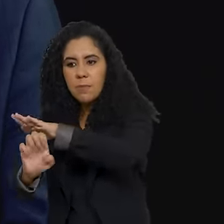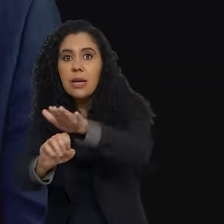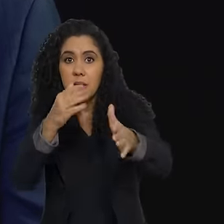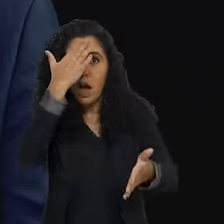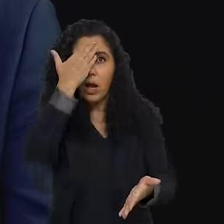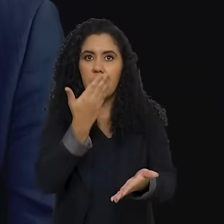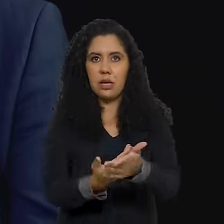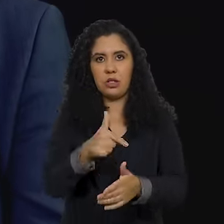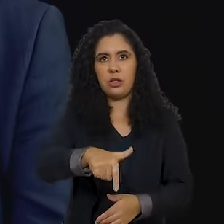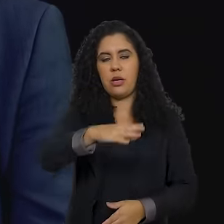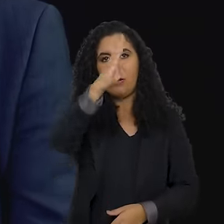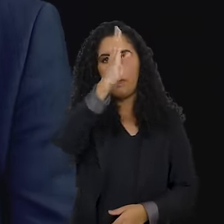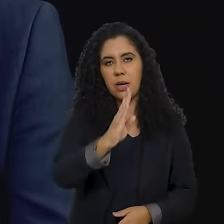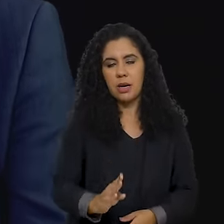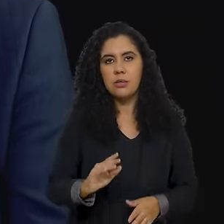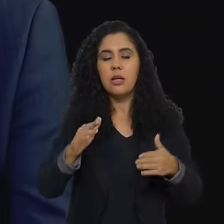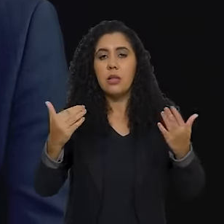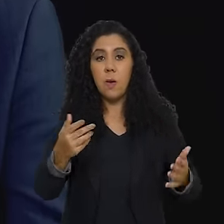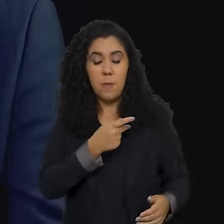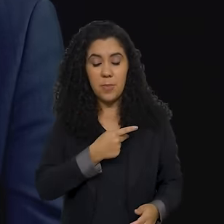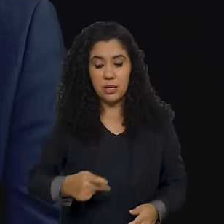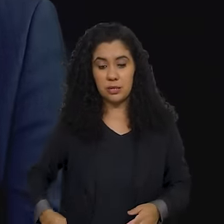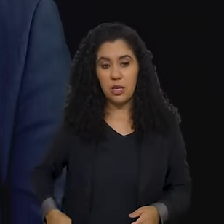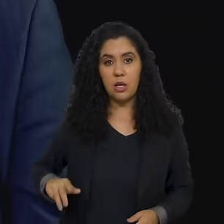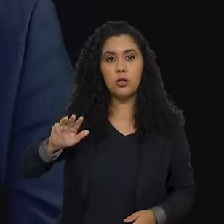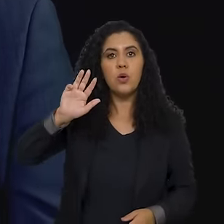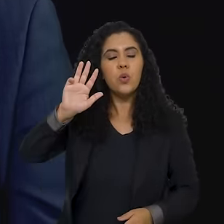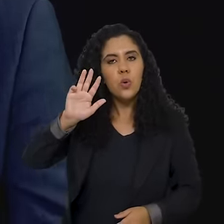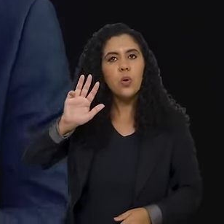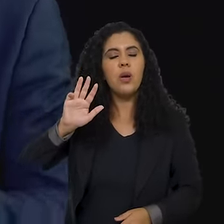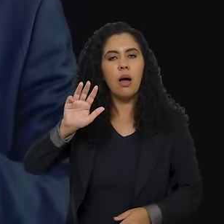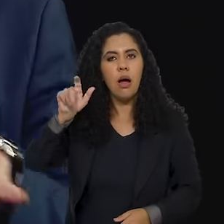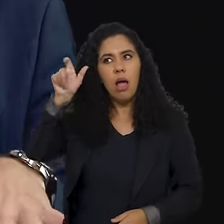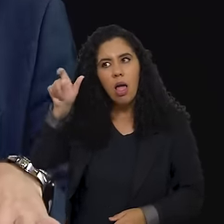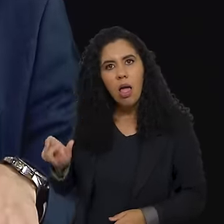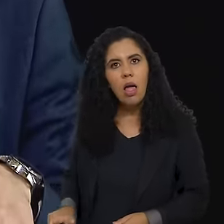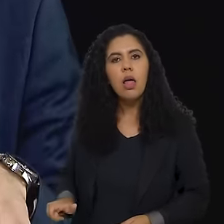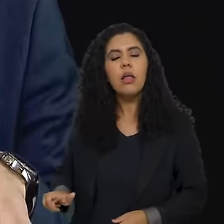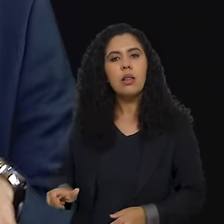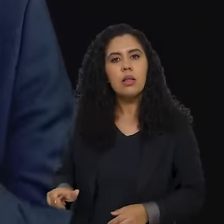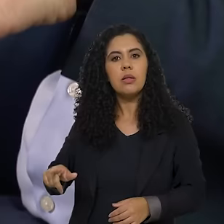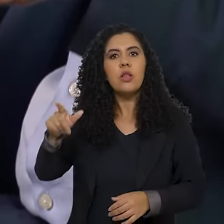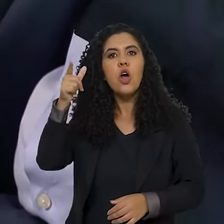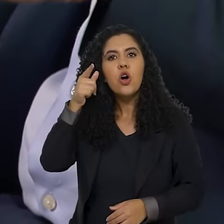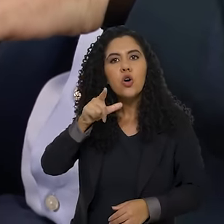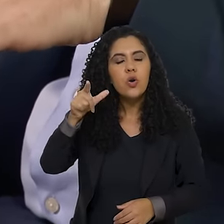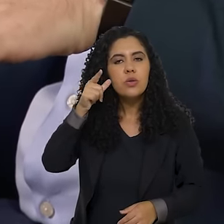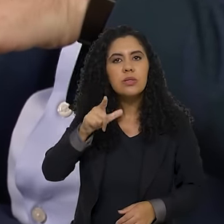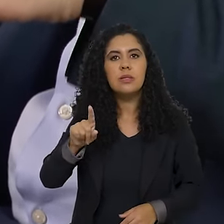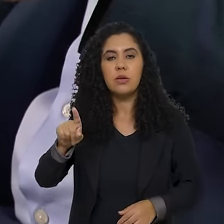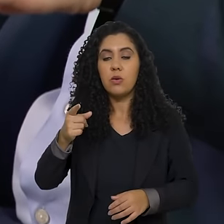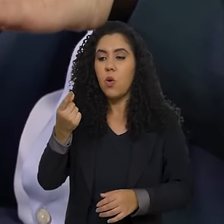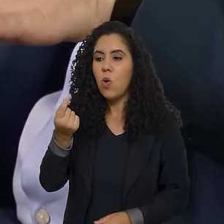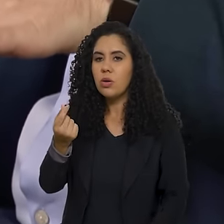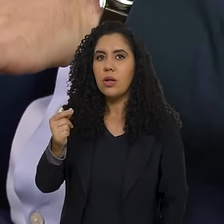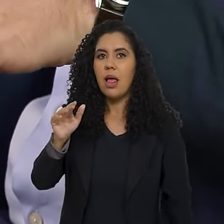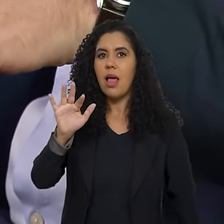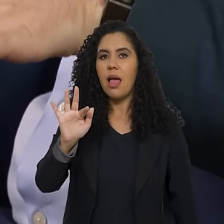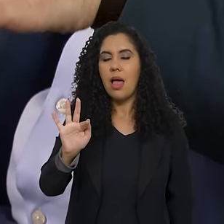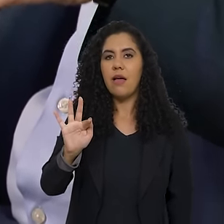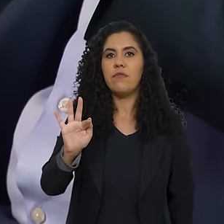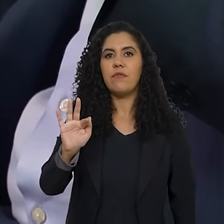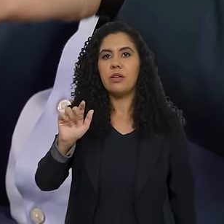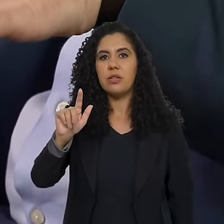Brasil. A gente teve, o presidente Lula descontingenciou os recursos do